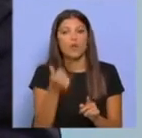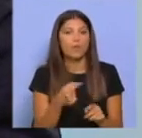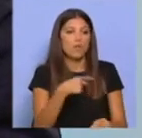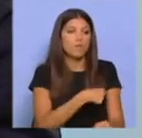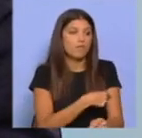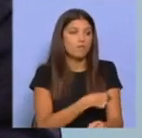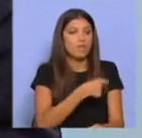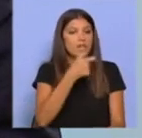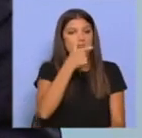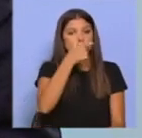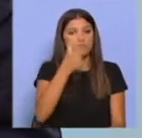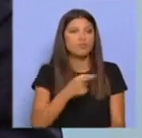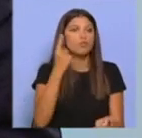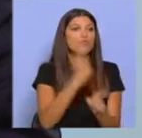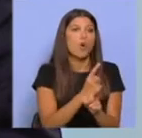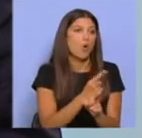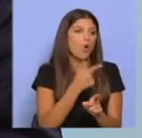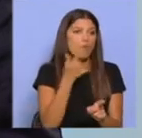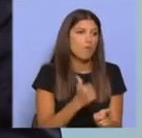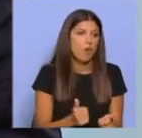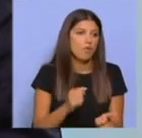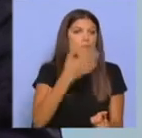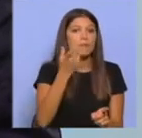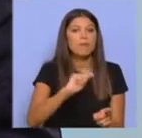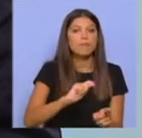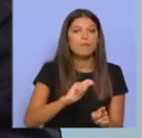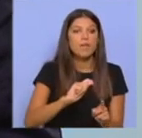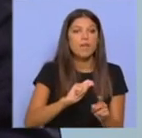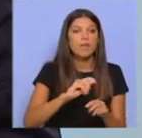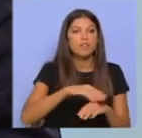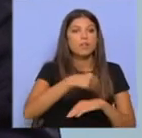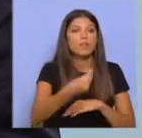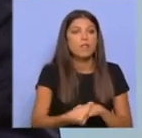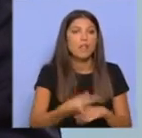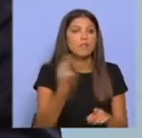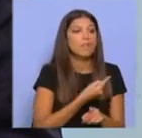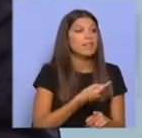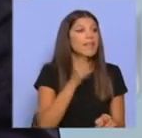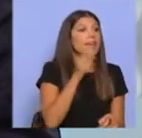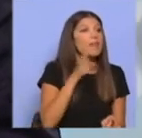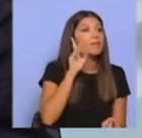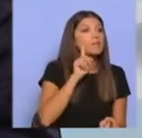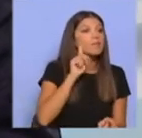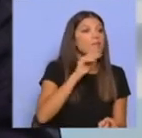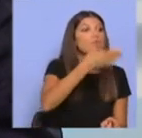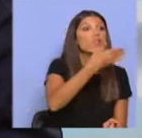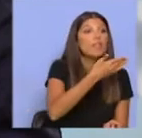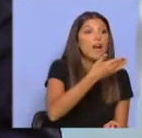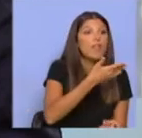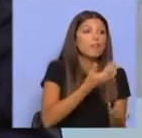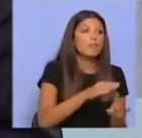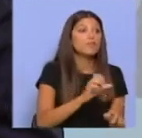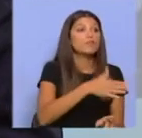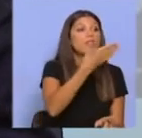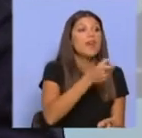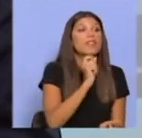pessoas ao mesmo tempo, no primeiro mês após a descoberta da vacina, vai ser necessário estabelecer uma prioridade, mas que a prioridade seja os mais